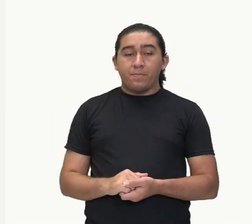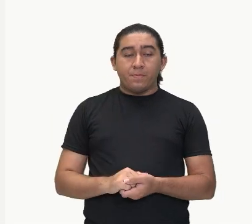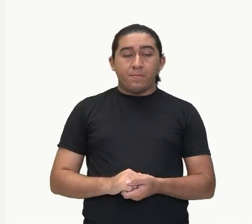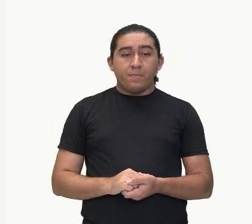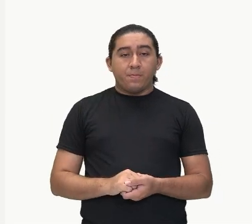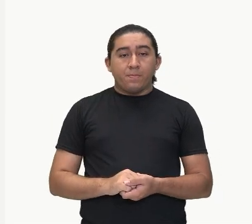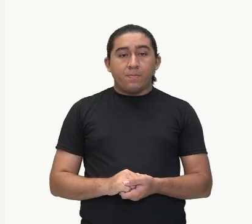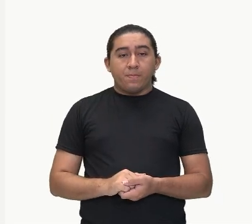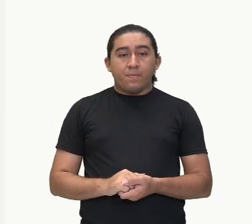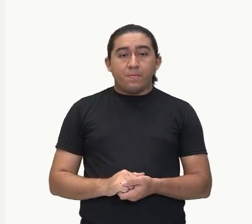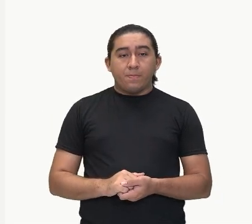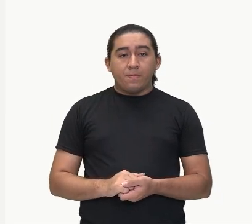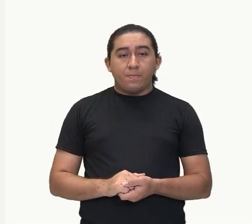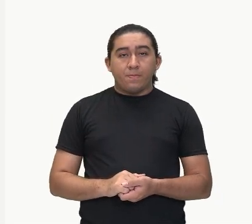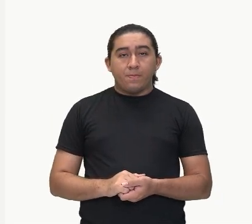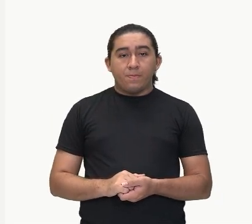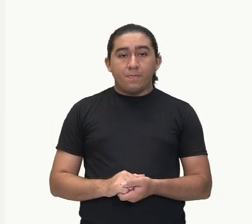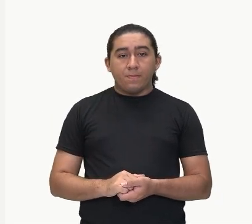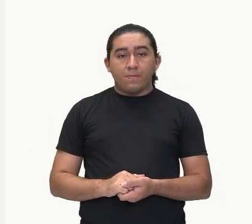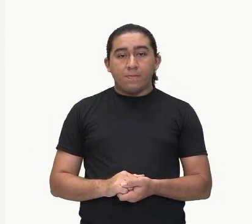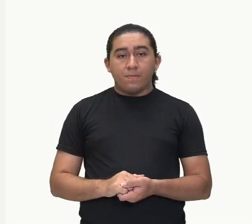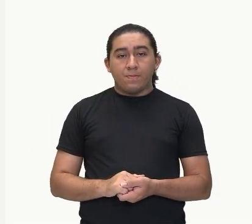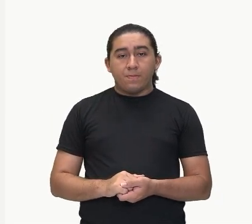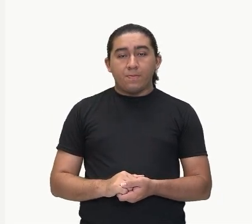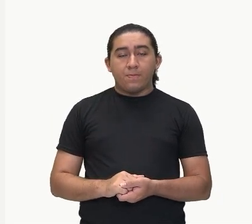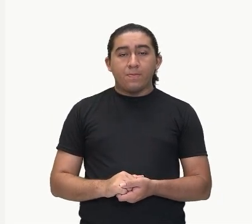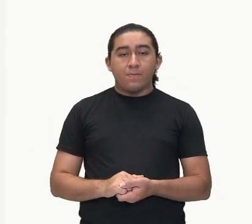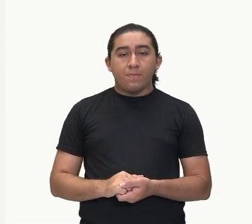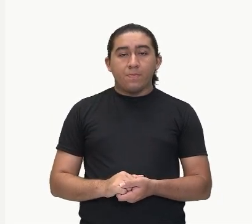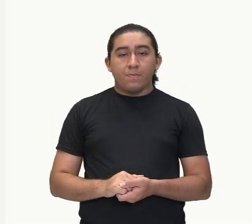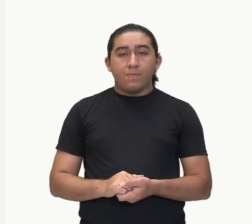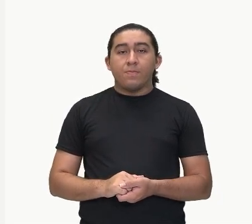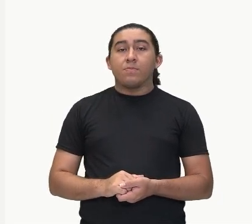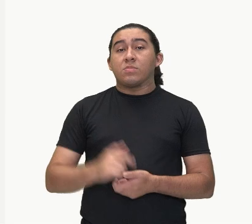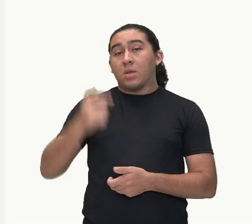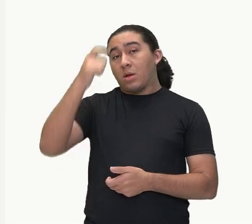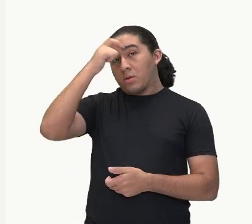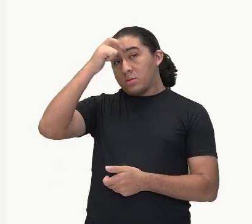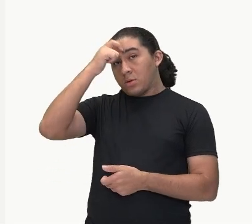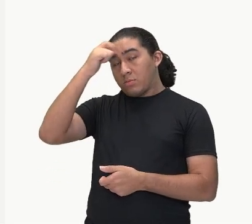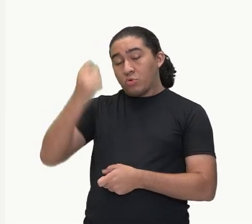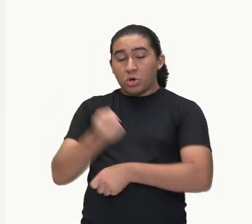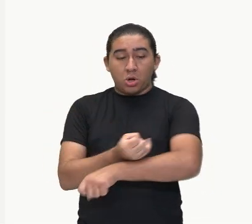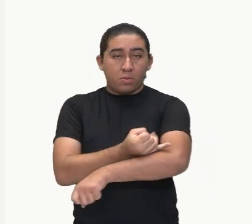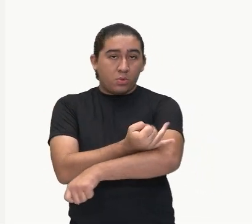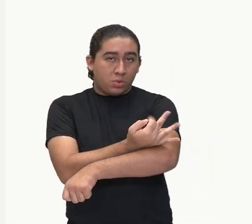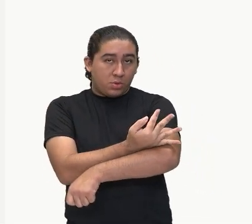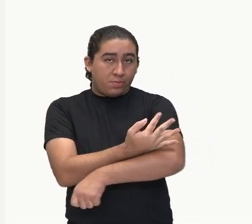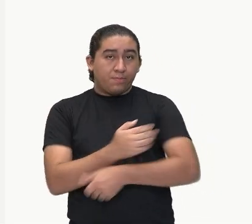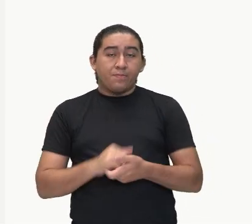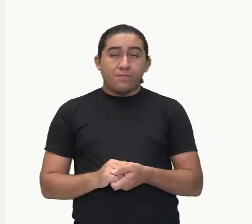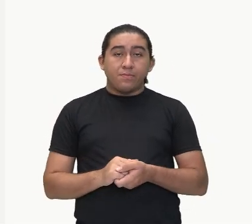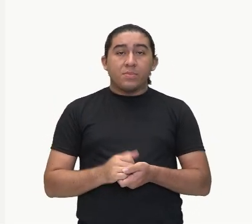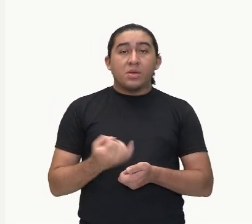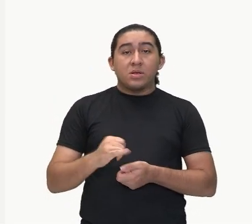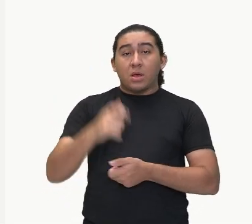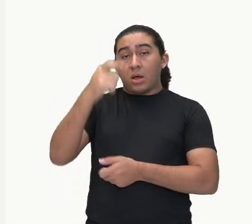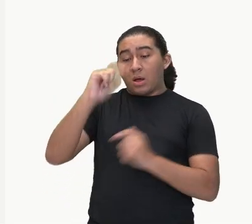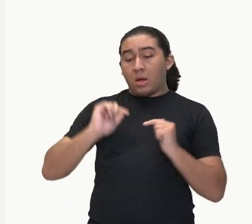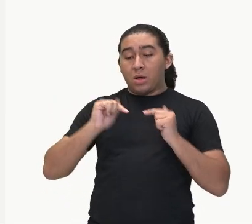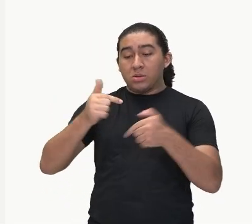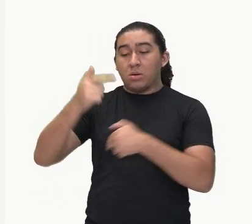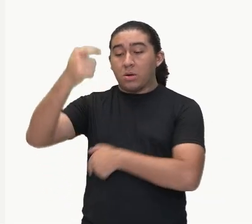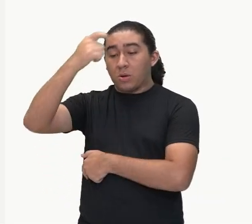razão, vocês sabem que tem uma diferença, né? Nós temos razão e emoção, né? Quem age pela razão e quem age